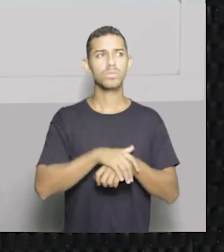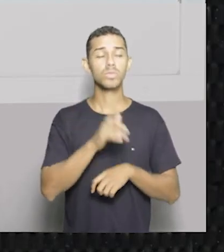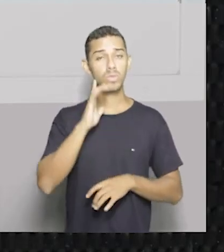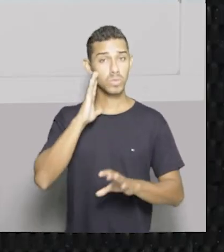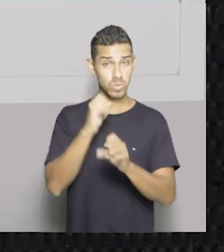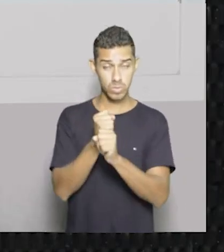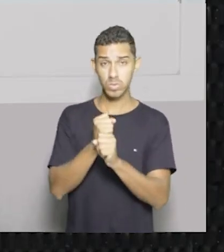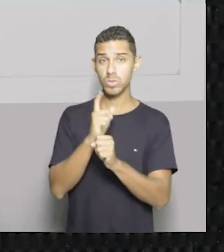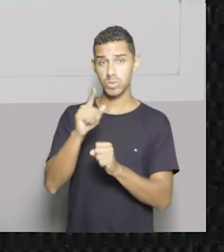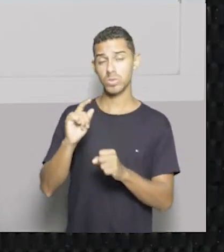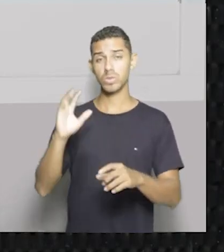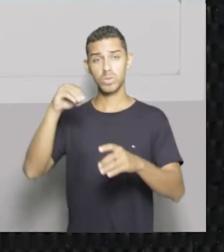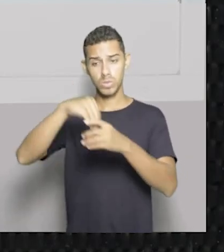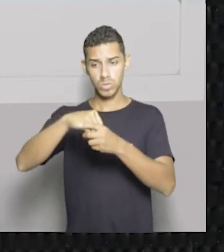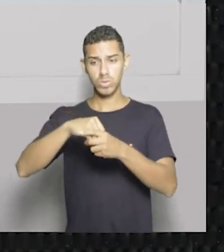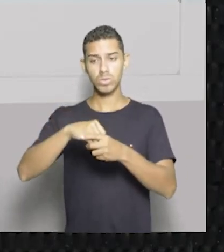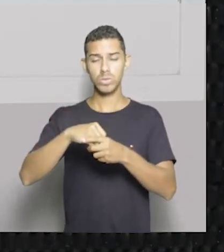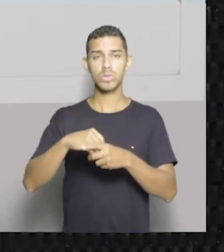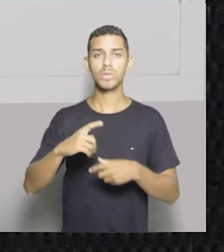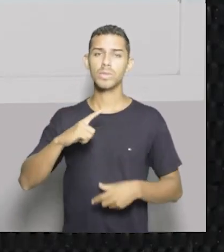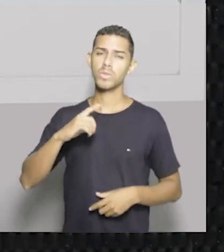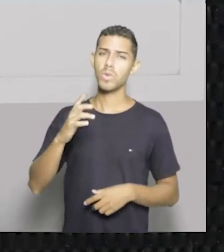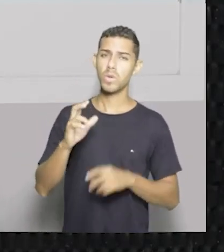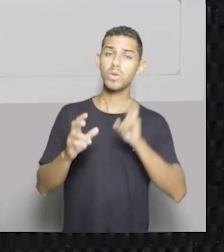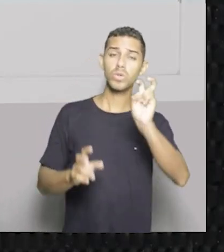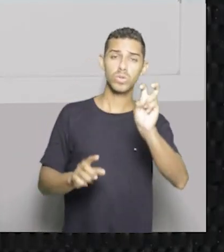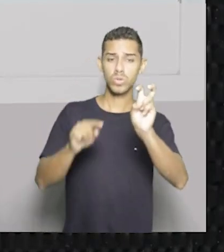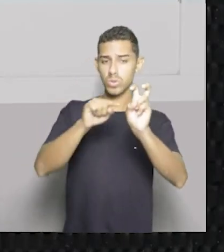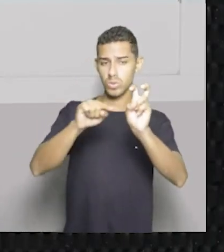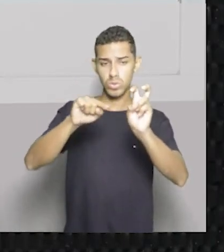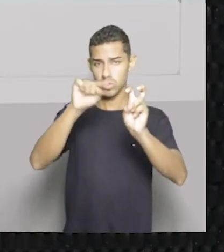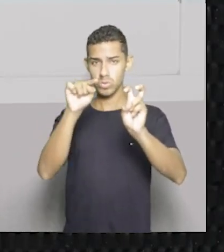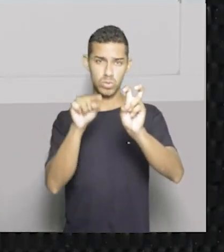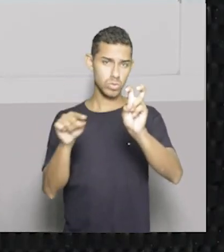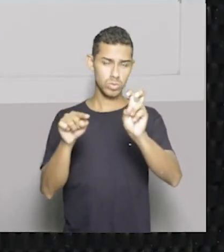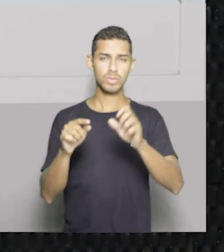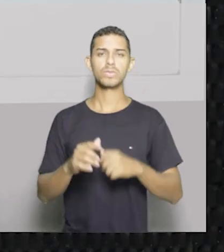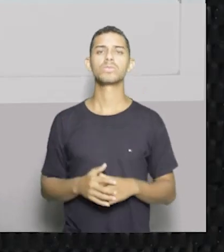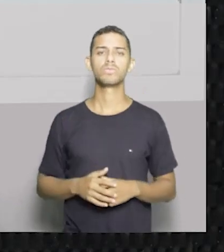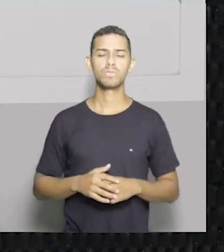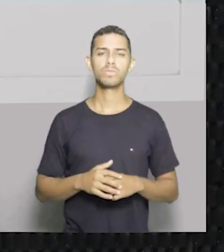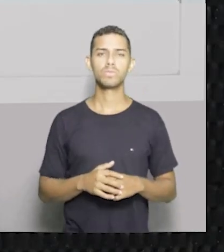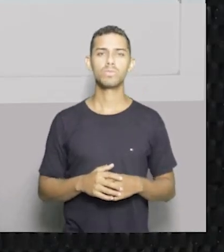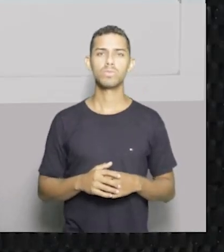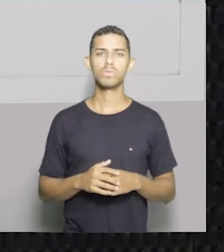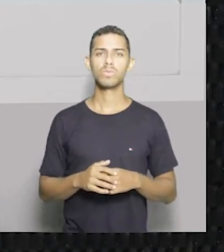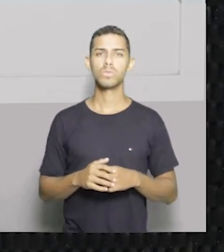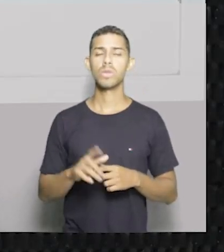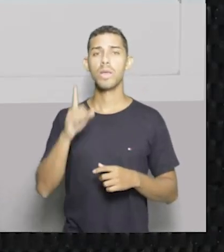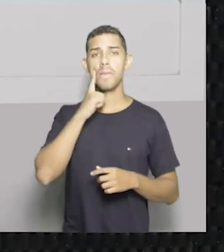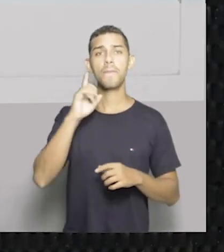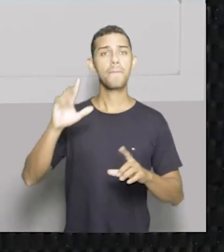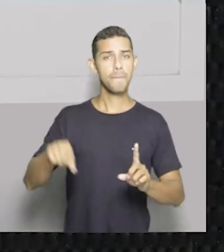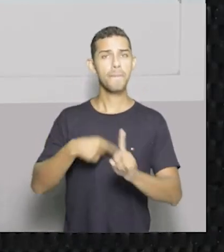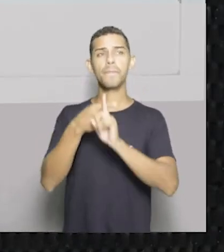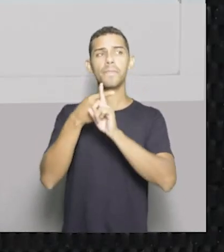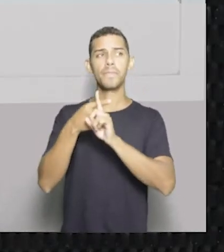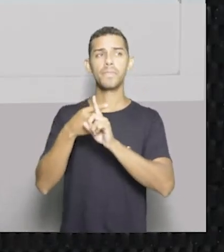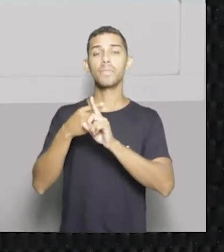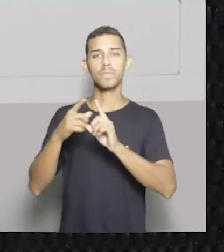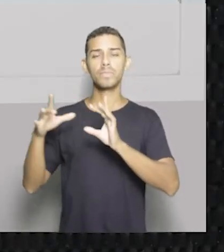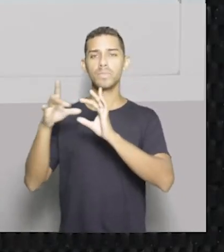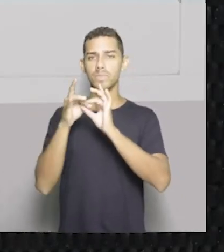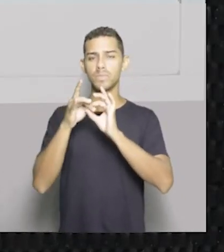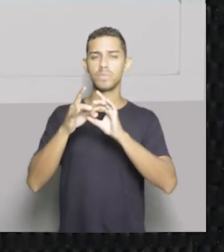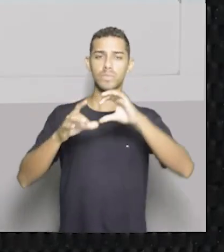gente chama de resistência interna, aqui está 5 ohms. E mais um resistor de 95 ohms que está interligado